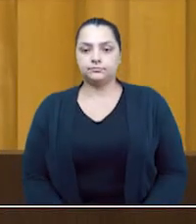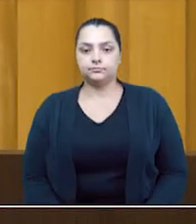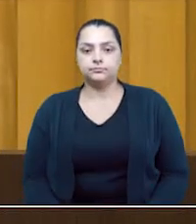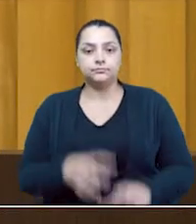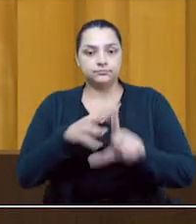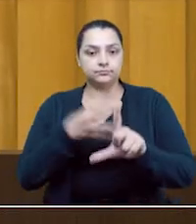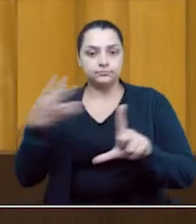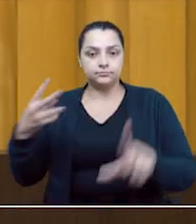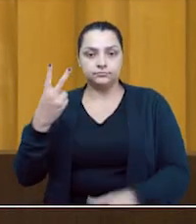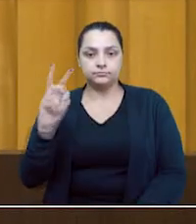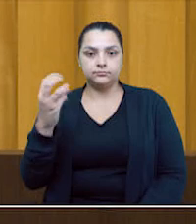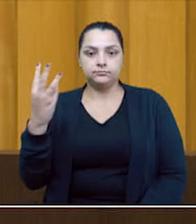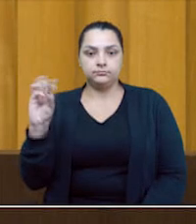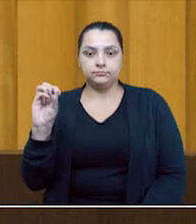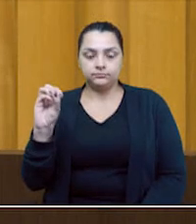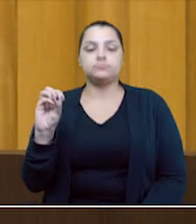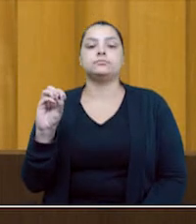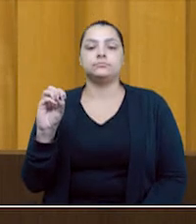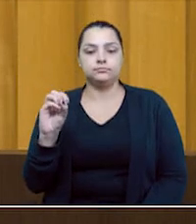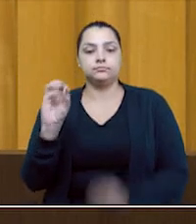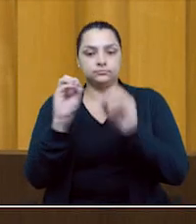da Organização das Nações Unidas.